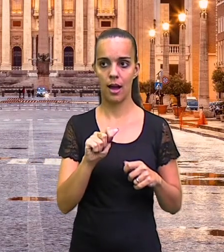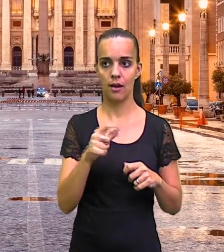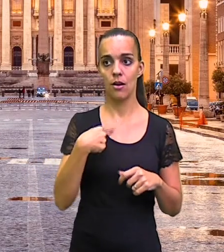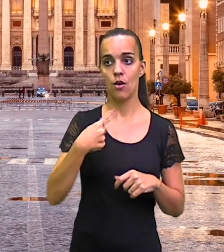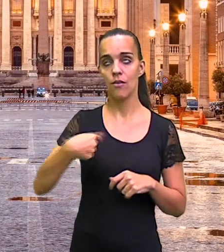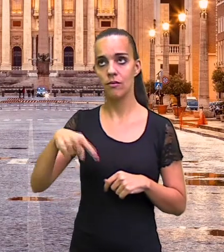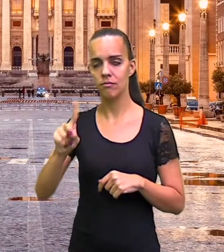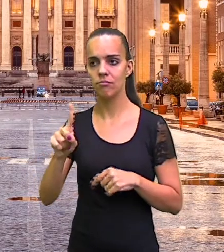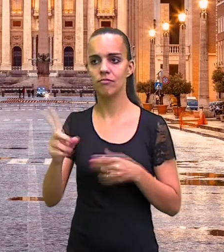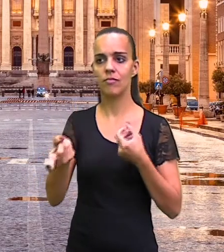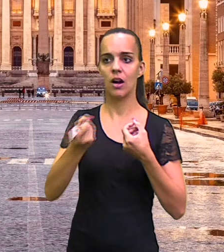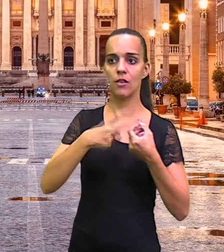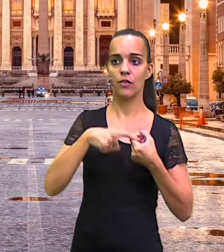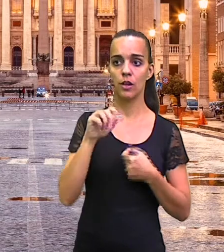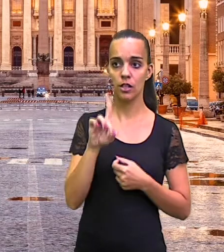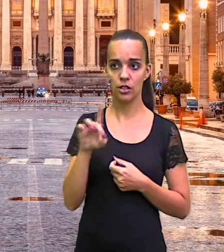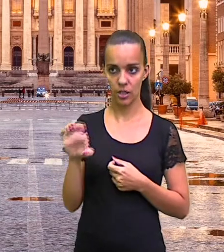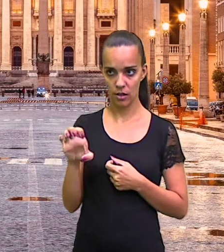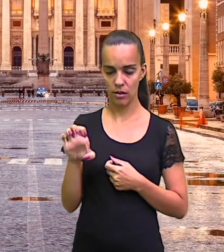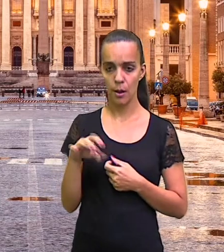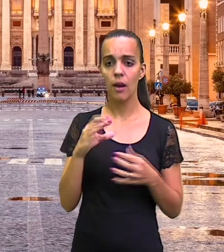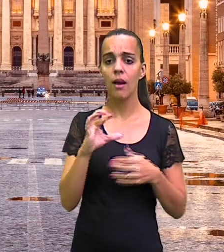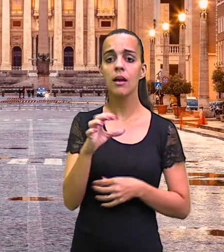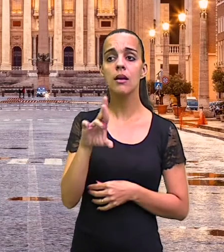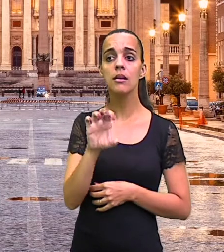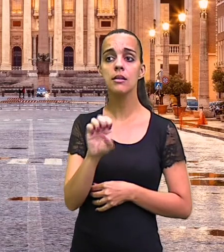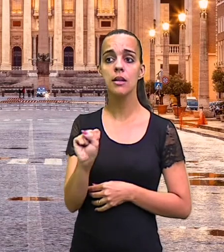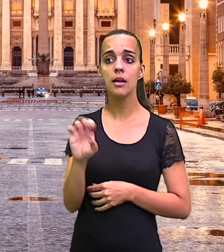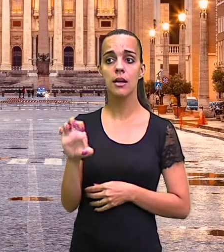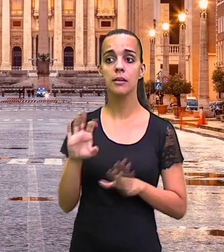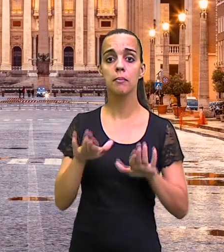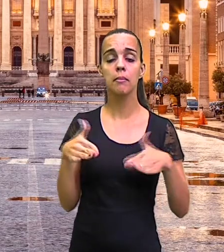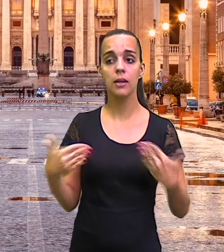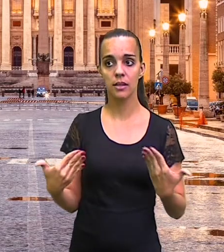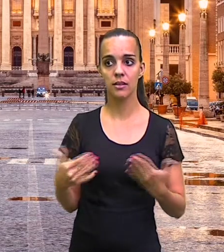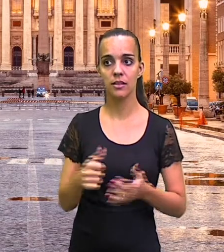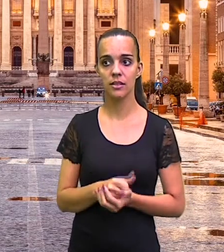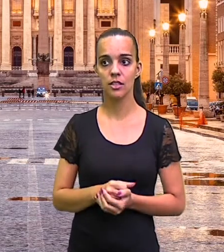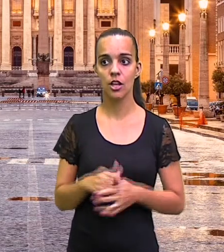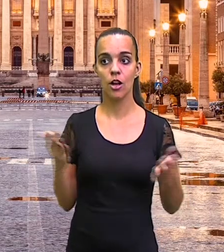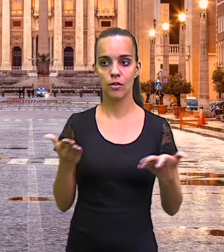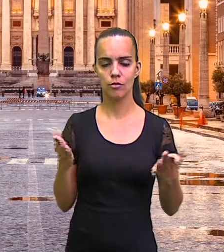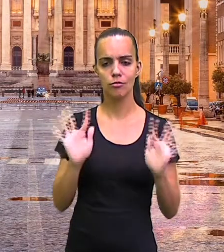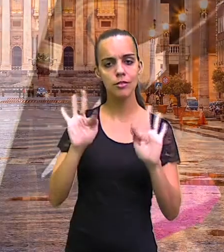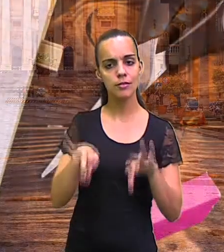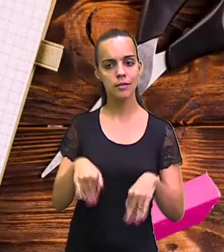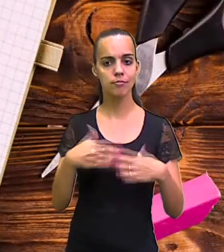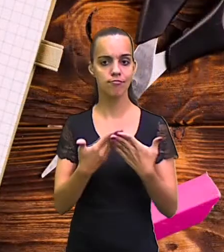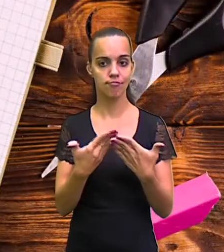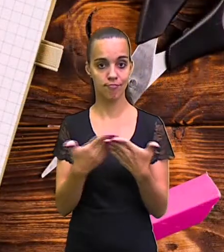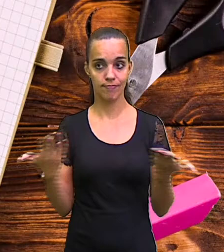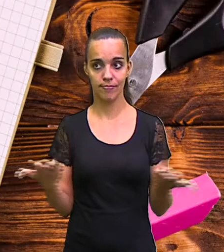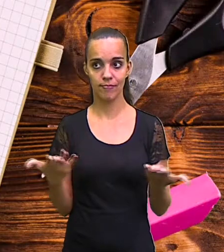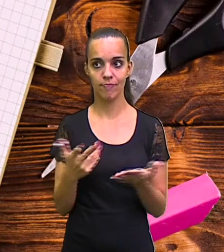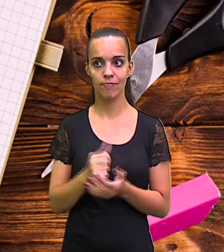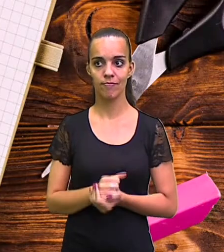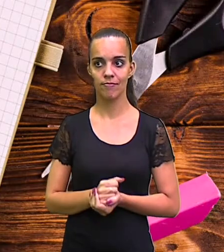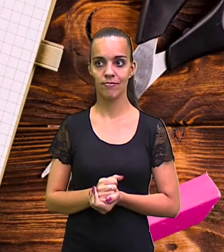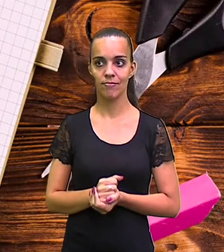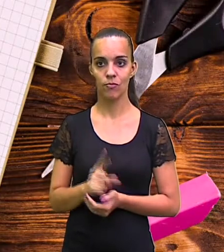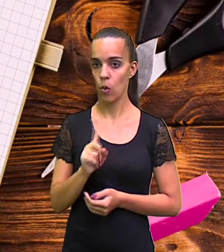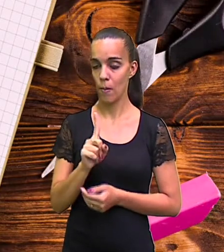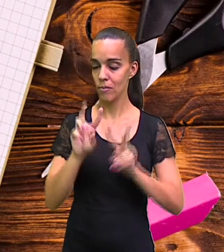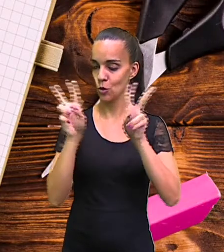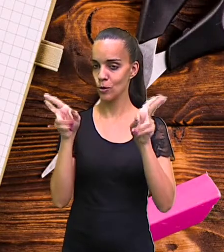Vai a, volta de, crase para quê? E assim nós terminamos a aula de hoje. Mas o assunto